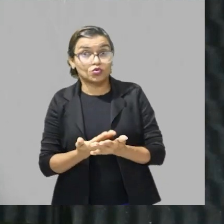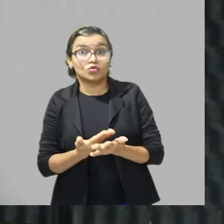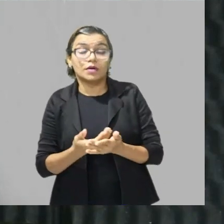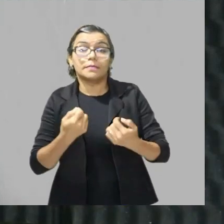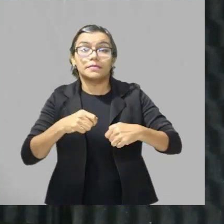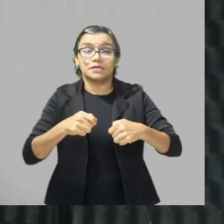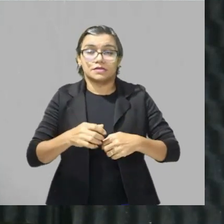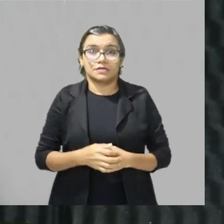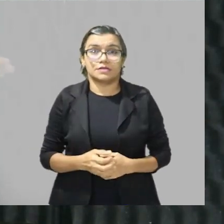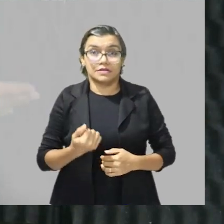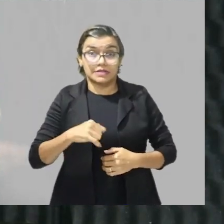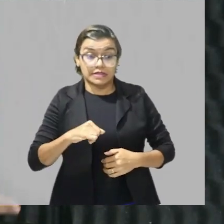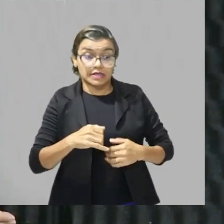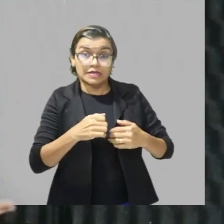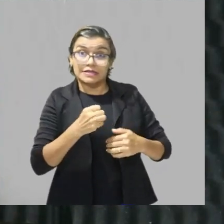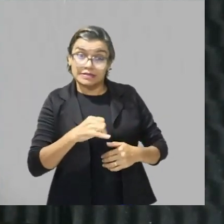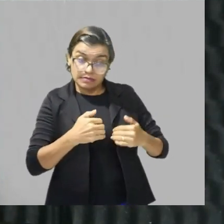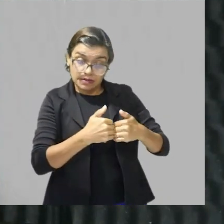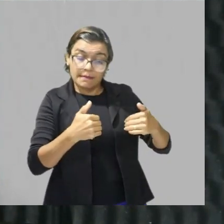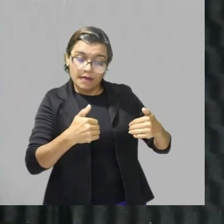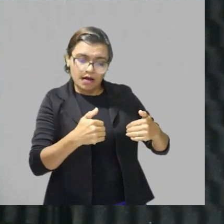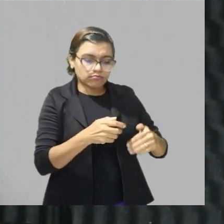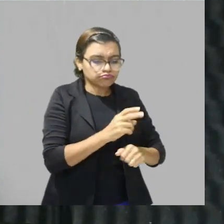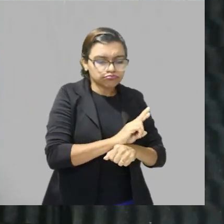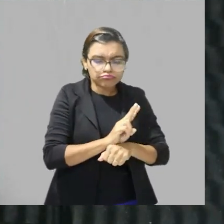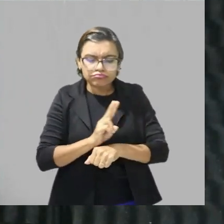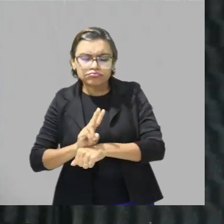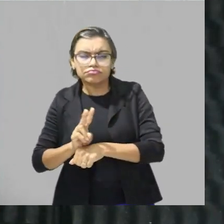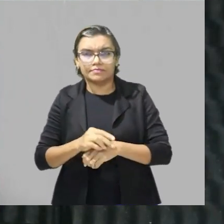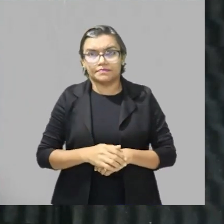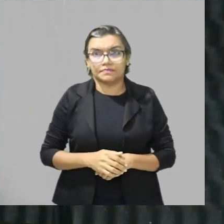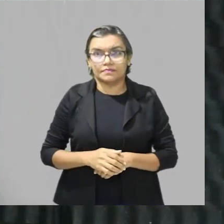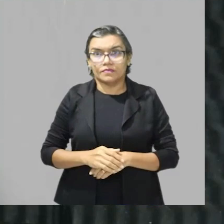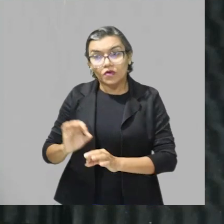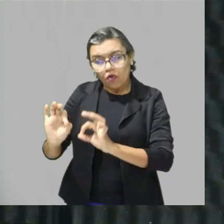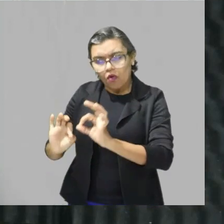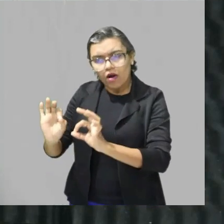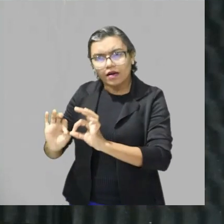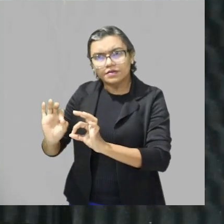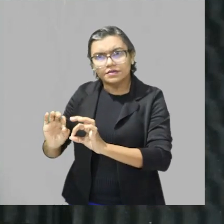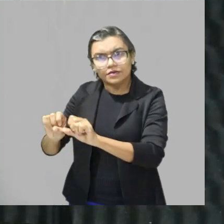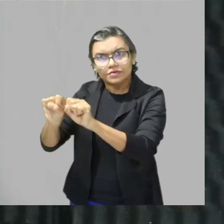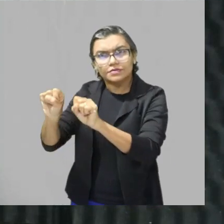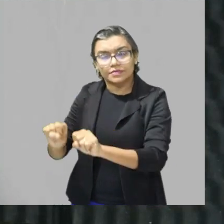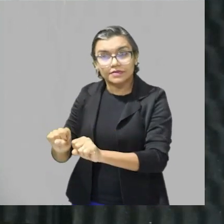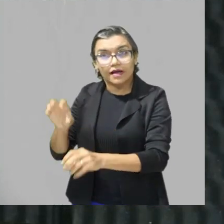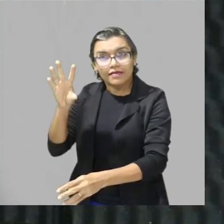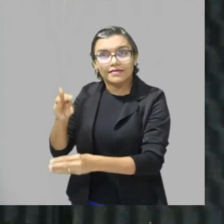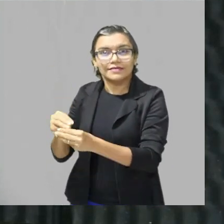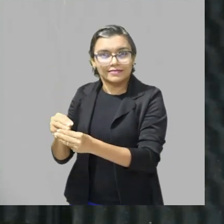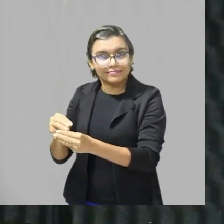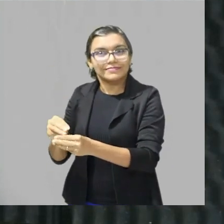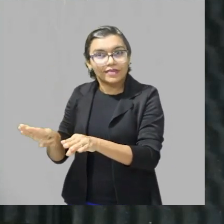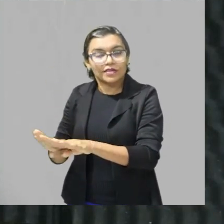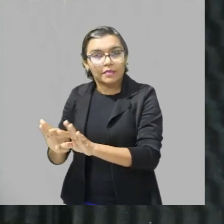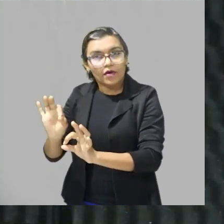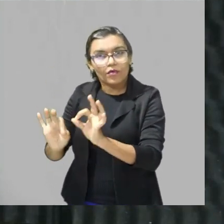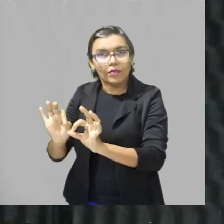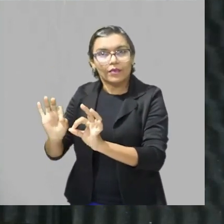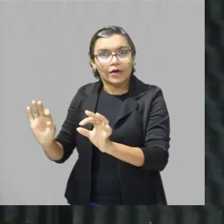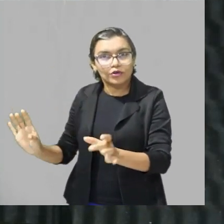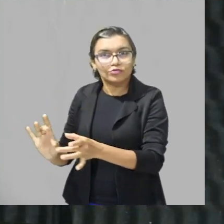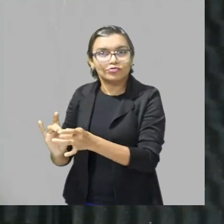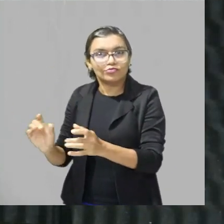quando eu separo em partes eu investigo organização sistema organizar síntese também organizar é